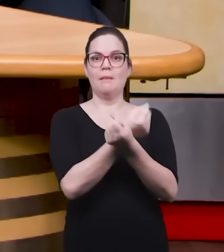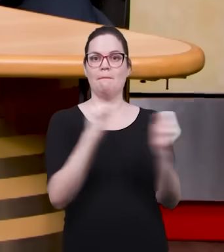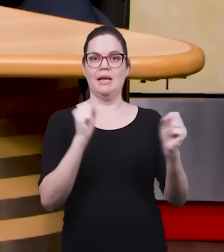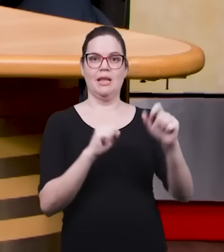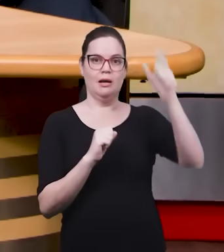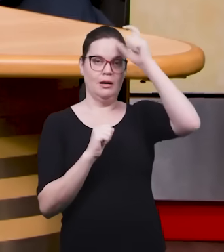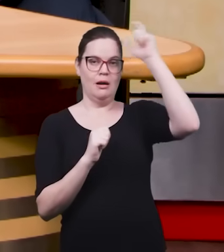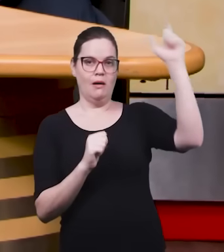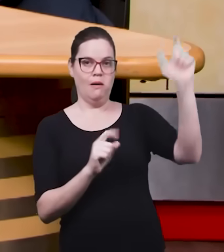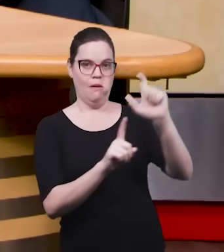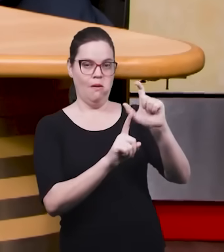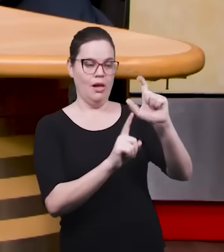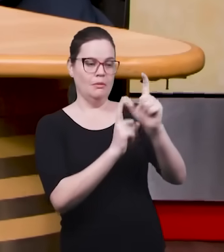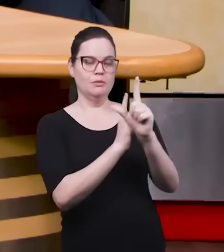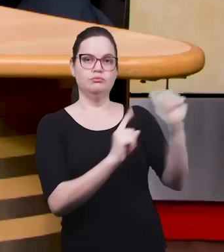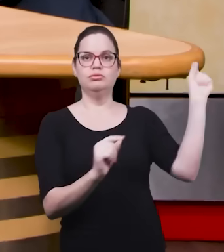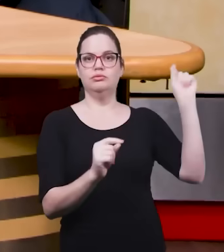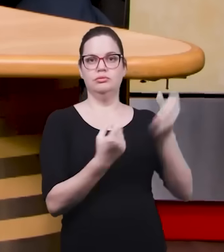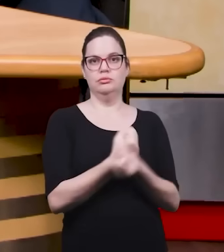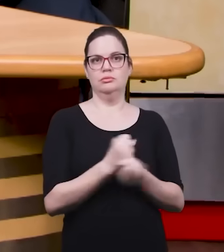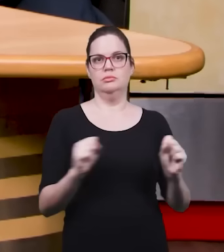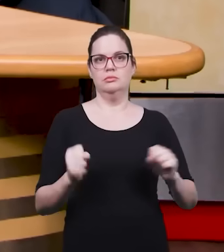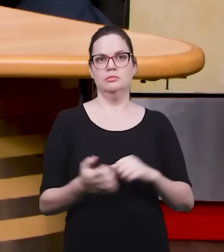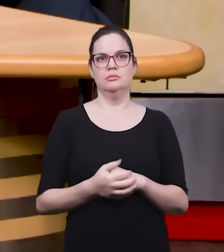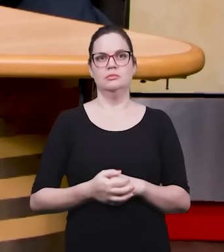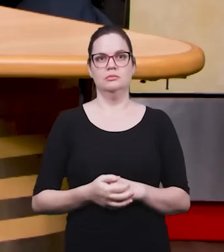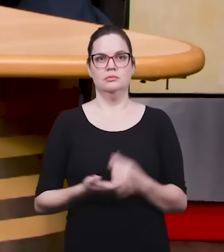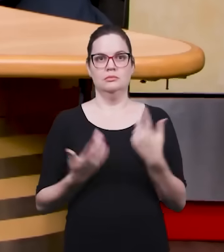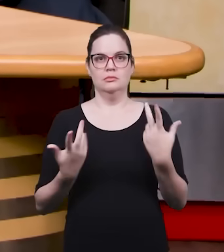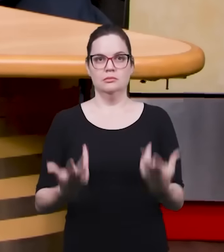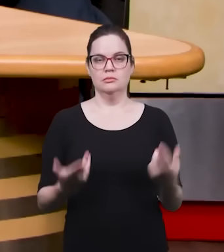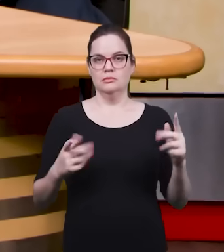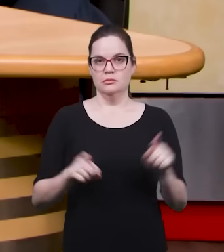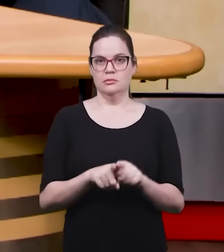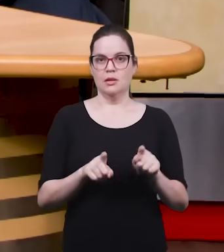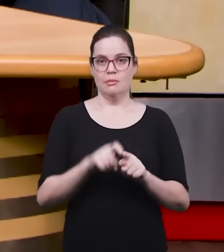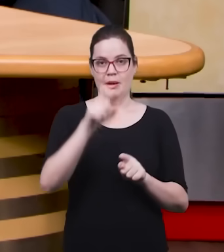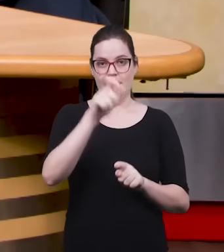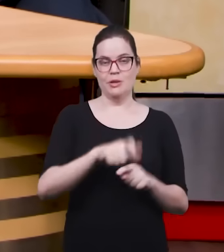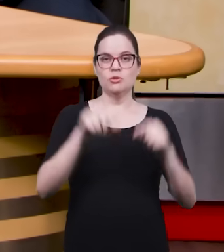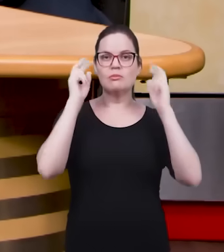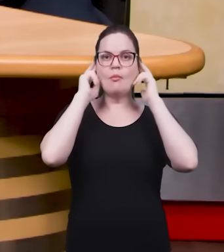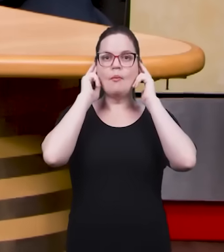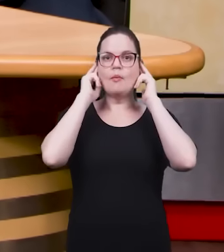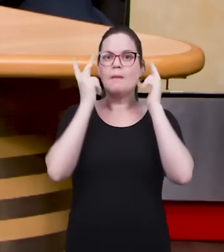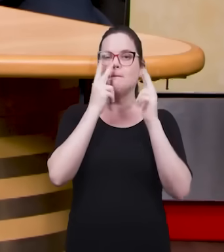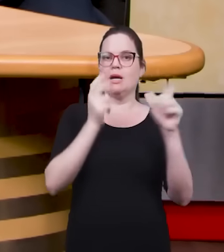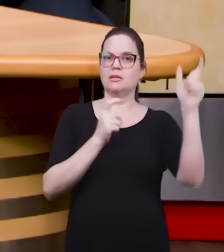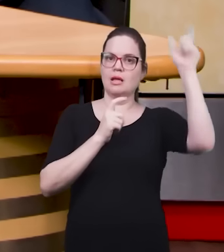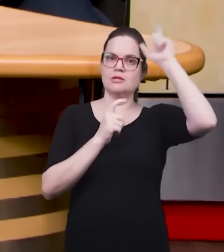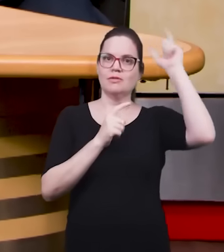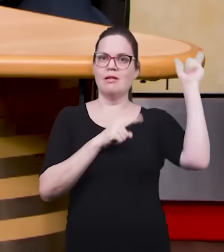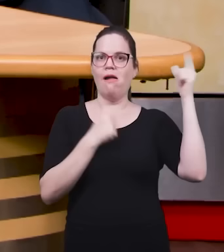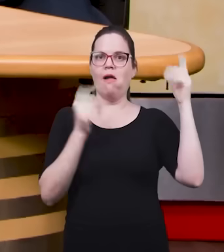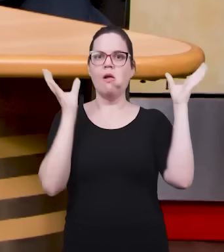opressão. Como foi o caso ali, a pessoa, por certo, estava debaixo de algum efeito, né, de alguma coisa contrária, mas que na hora da língua estranha o